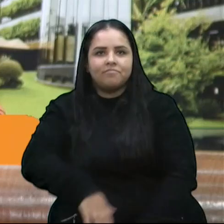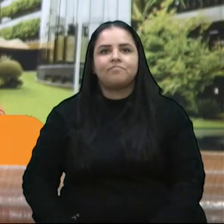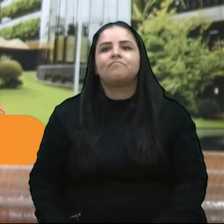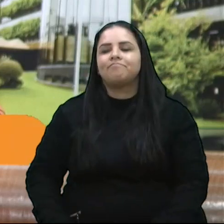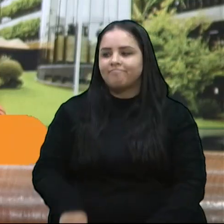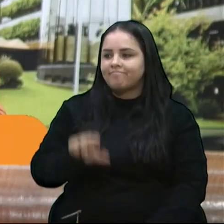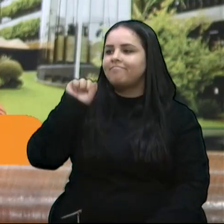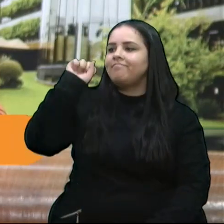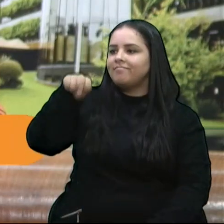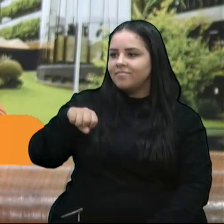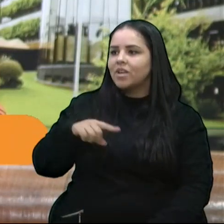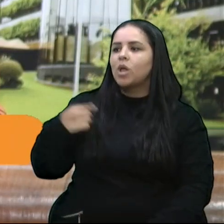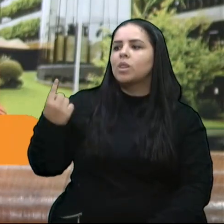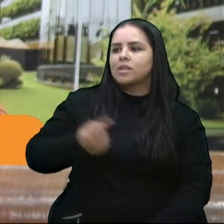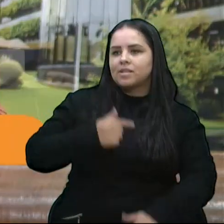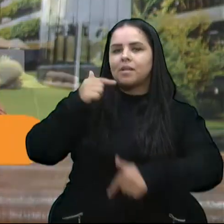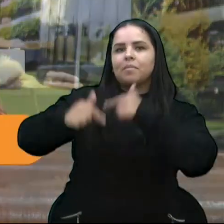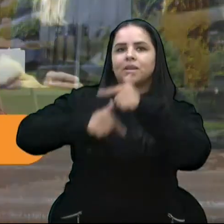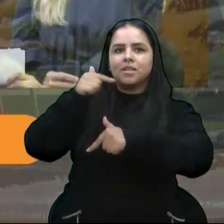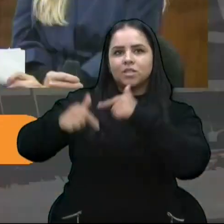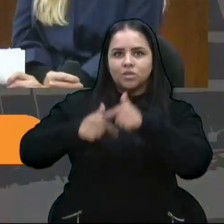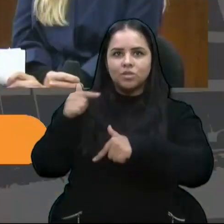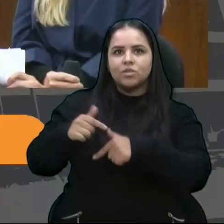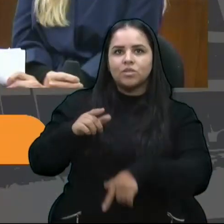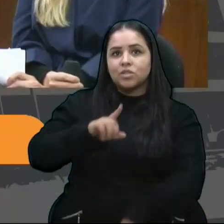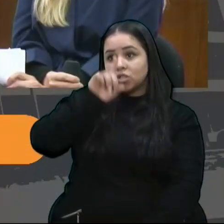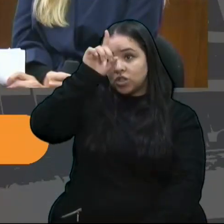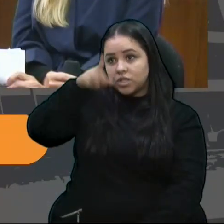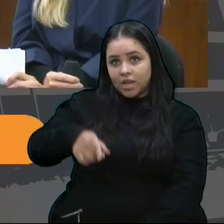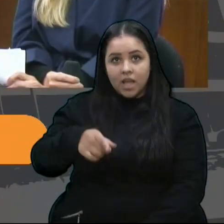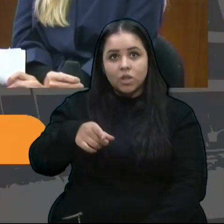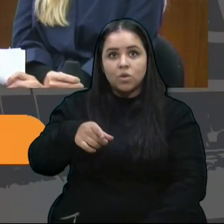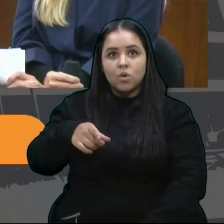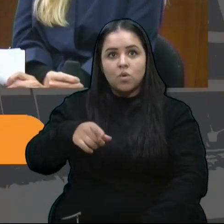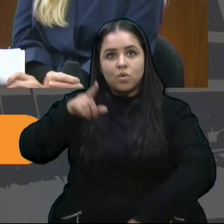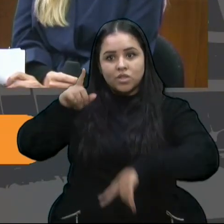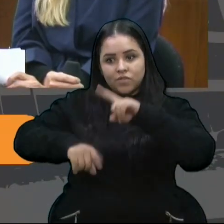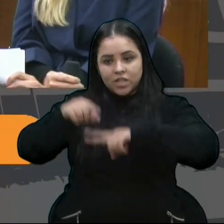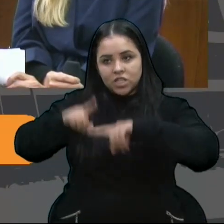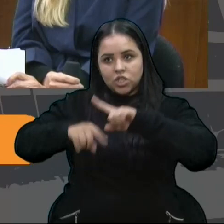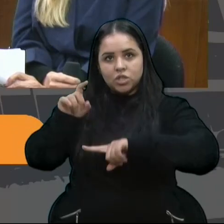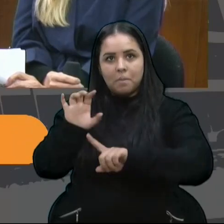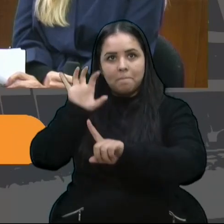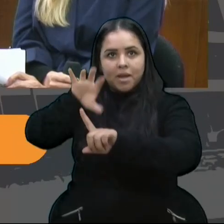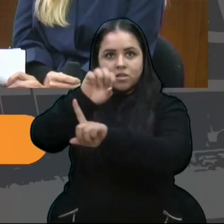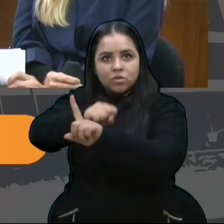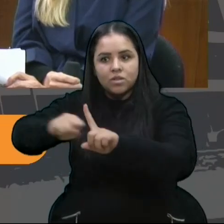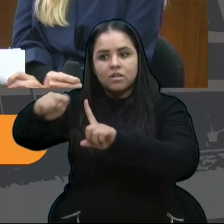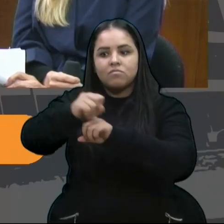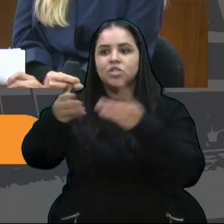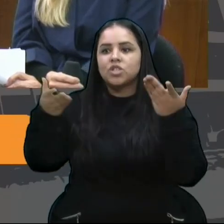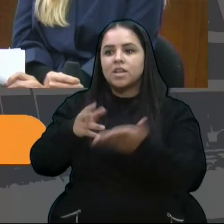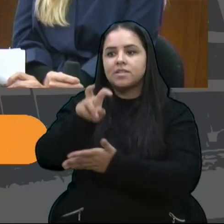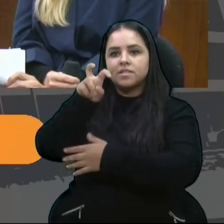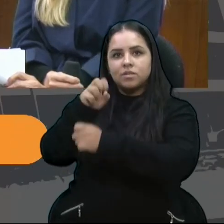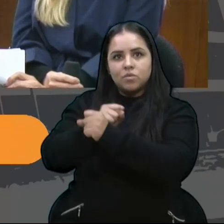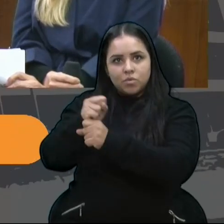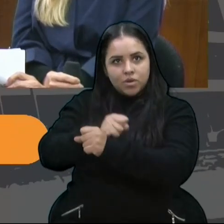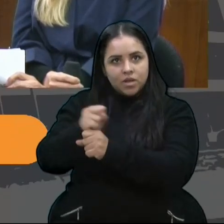Sim, e nós trabalhamos diretamente com ações de impacto social, já vamos fazer 5 anos agora,